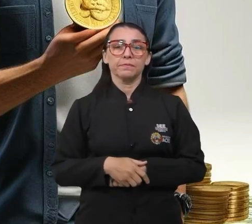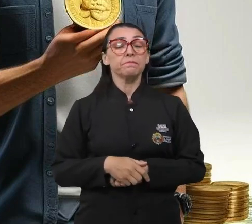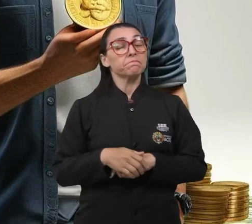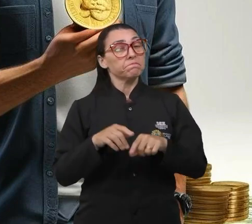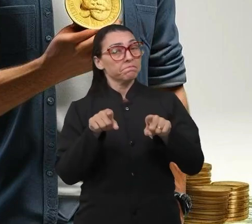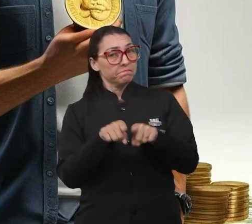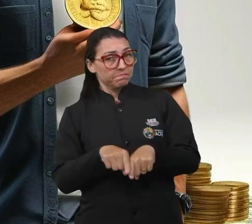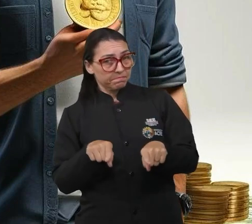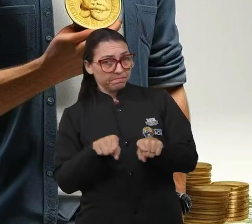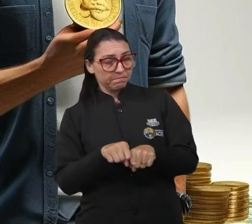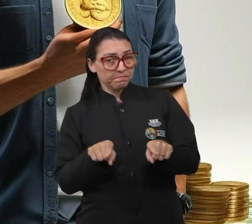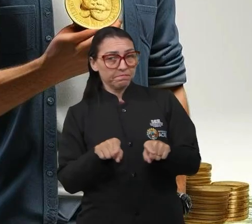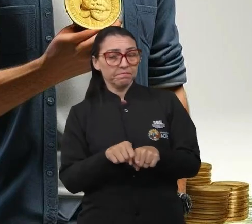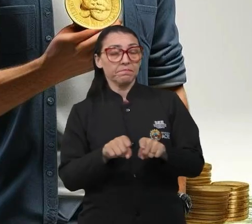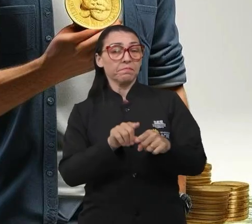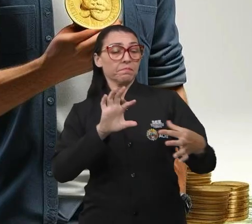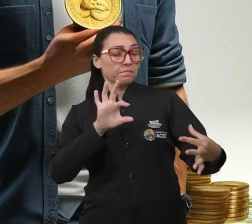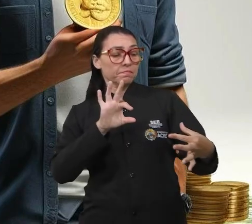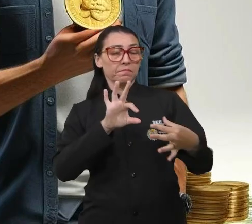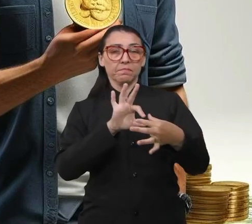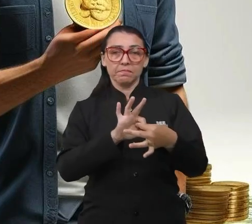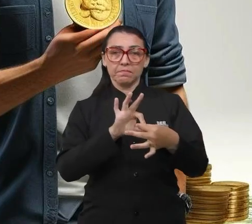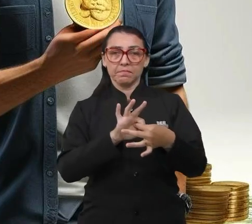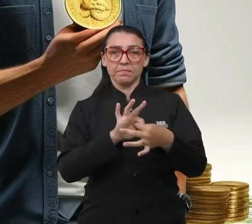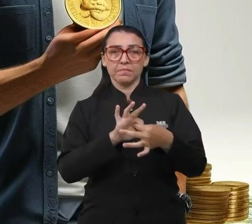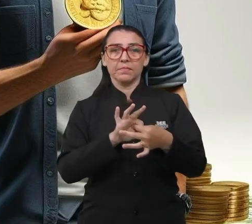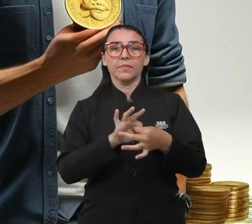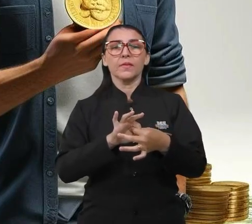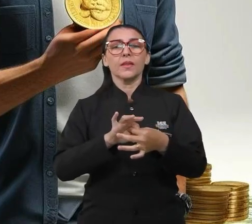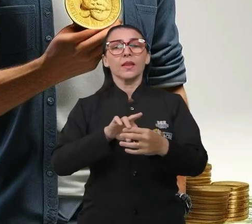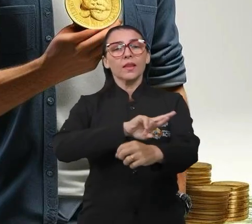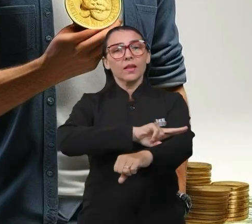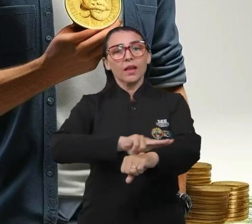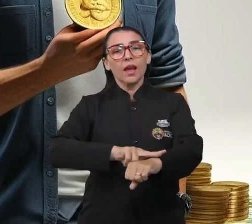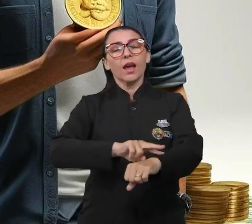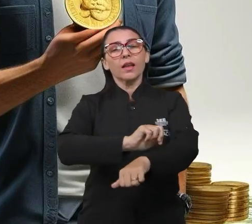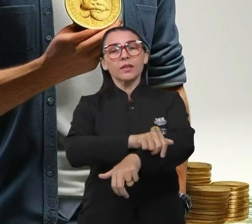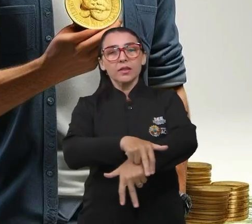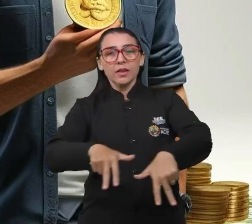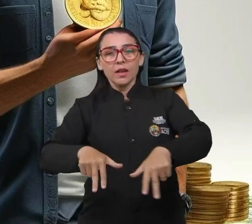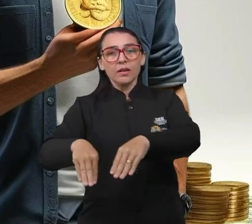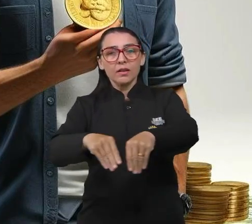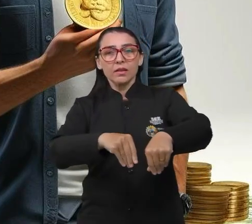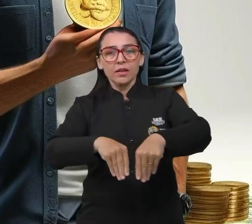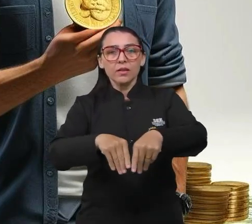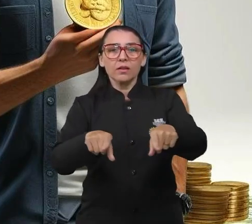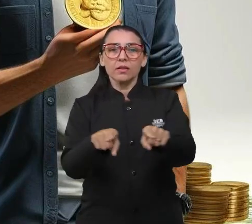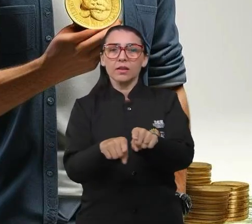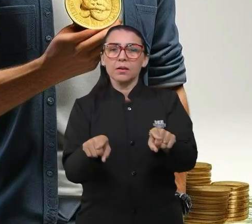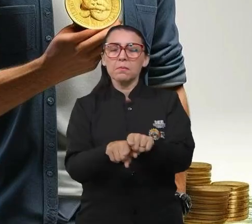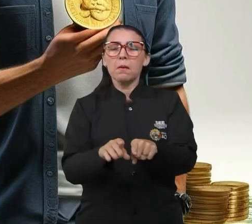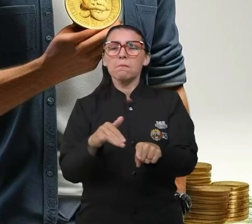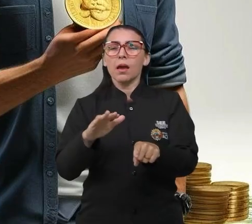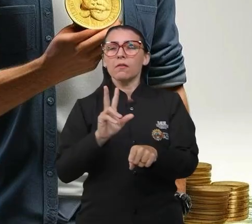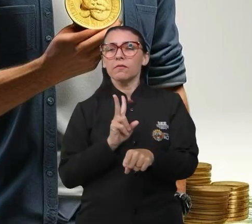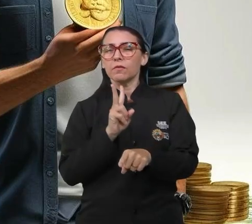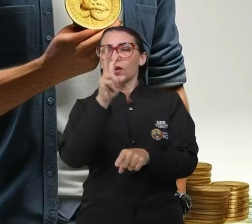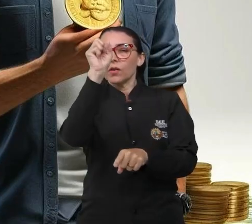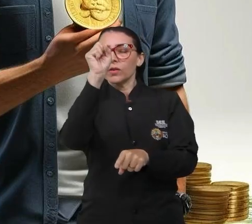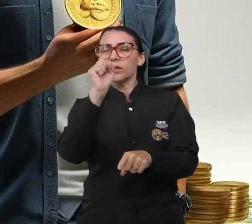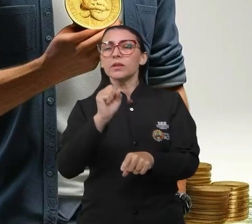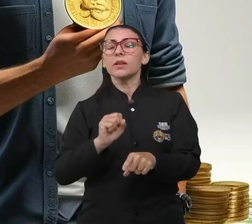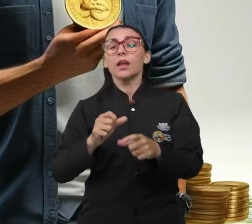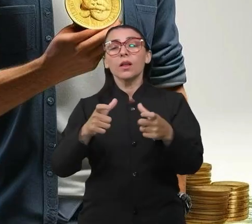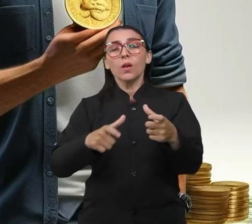Além disso, ela está interligada a questões de raça, gênero, território, sendo mais intensas aí